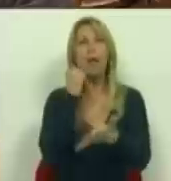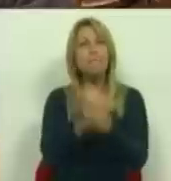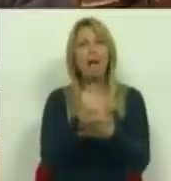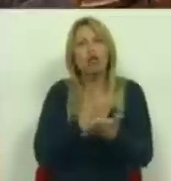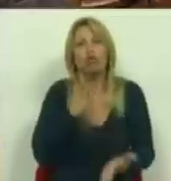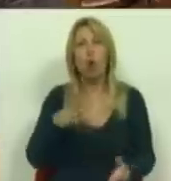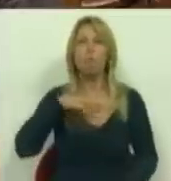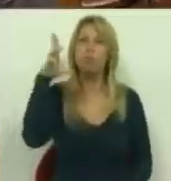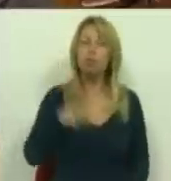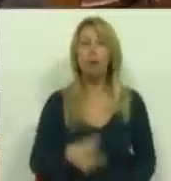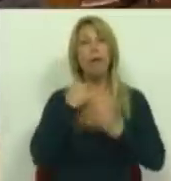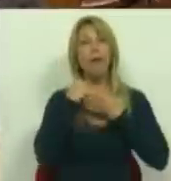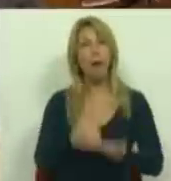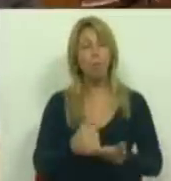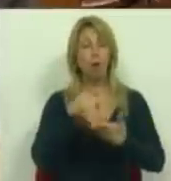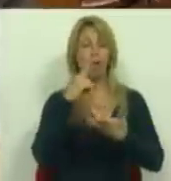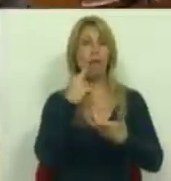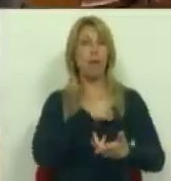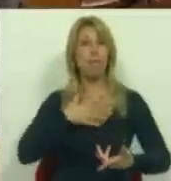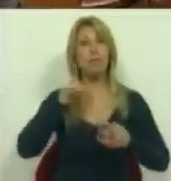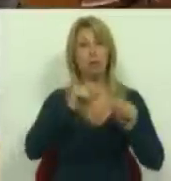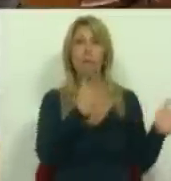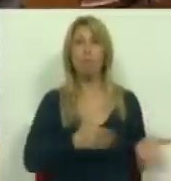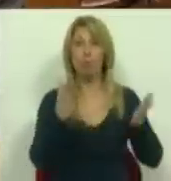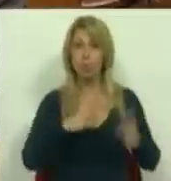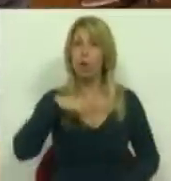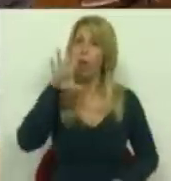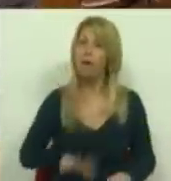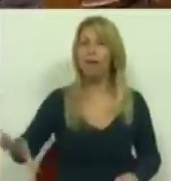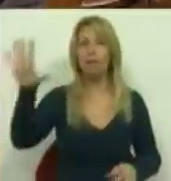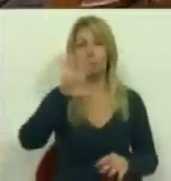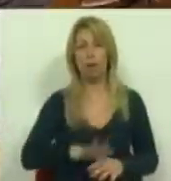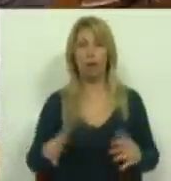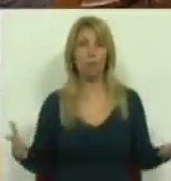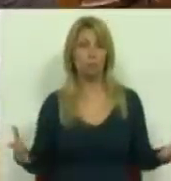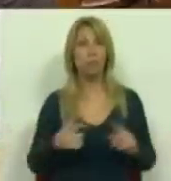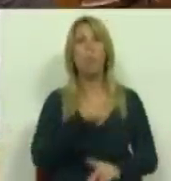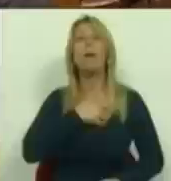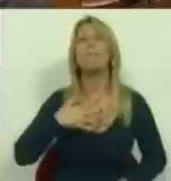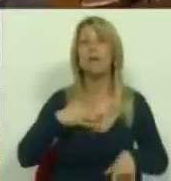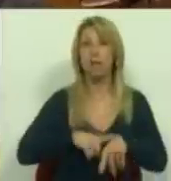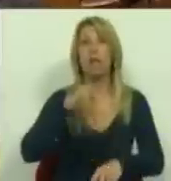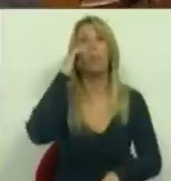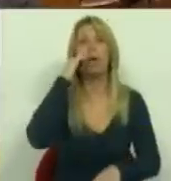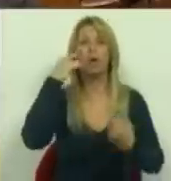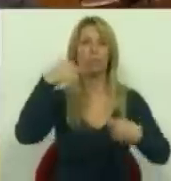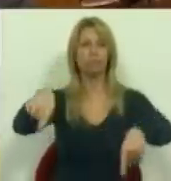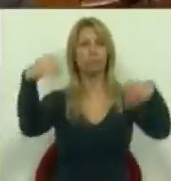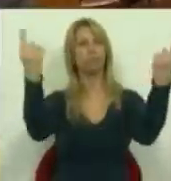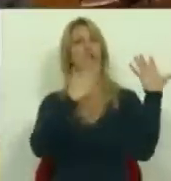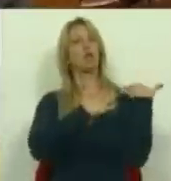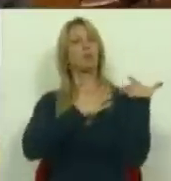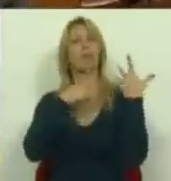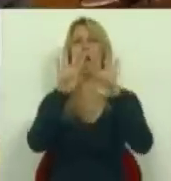as empresas e produtores nacionais. Uma empresa que, em tempos de crise, fazia galas da sua responsabilidade